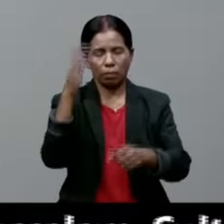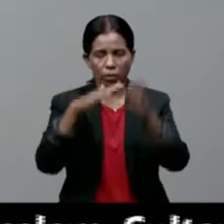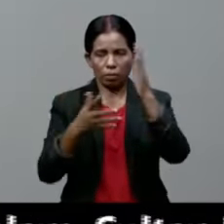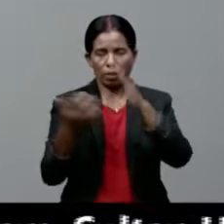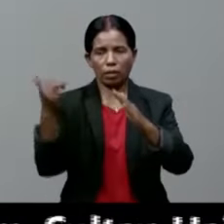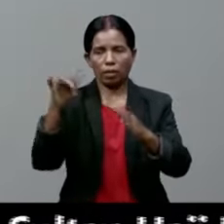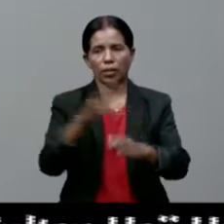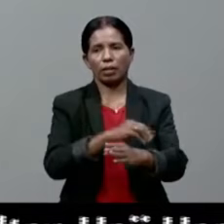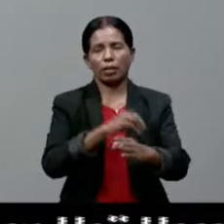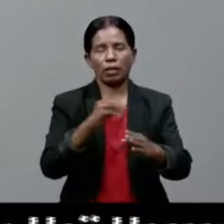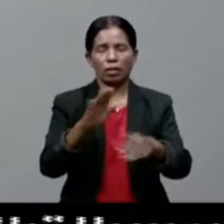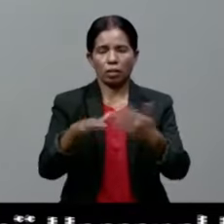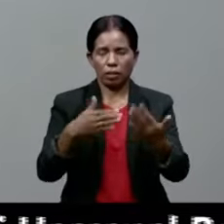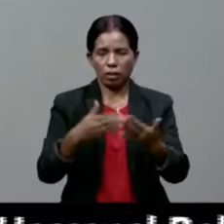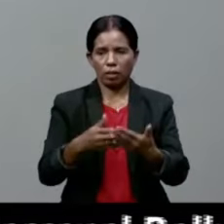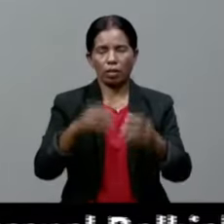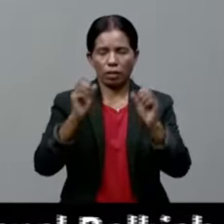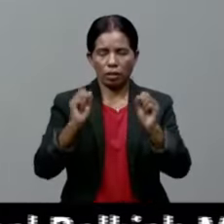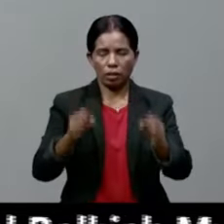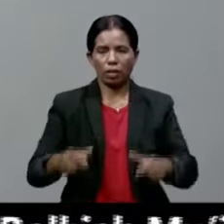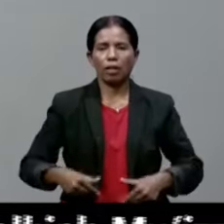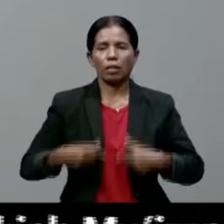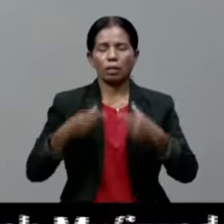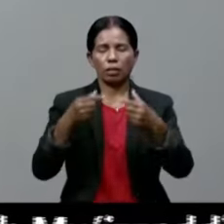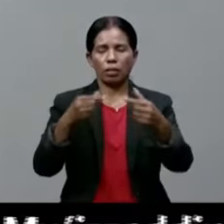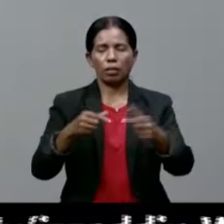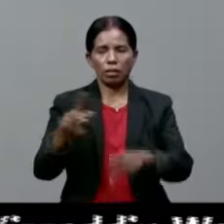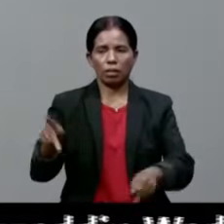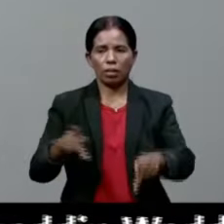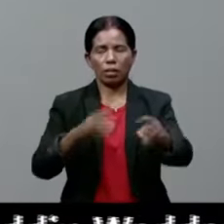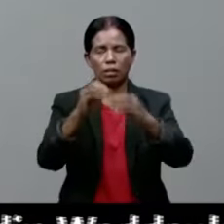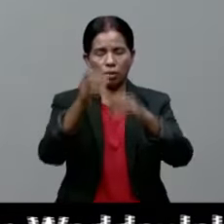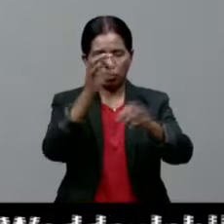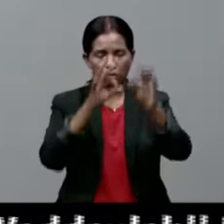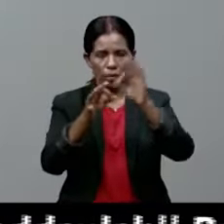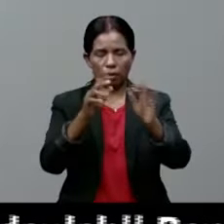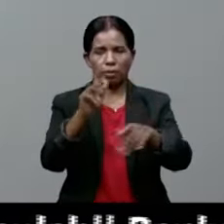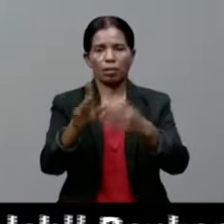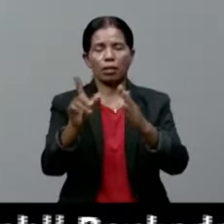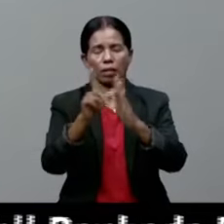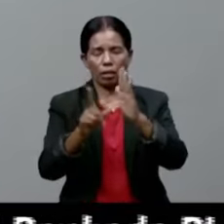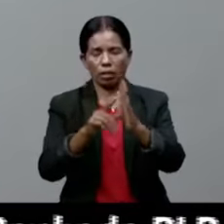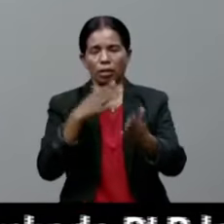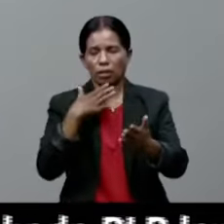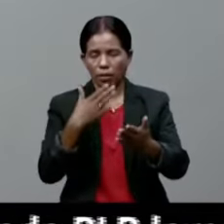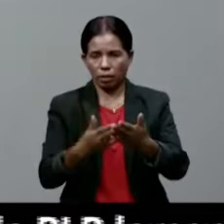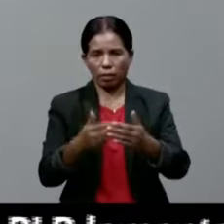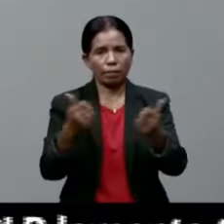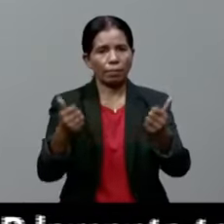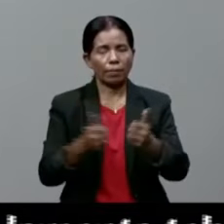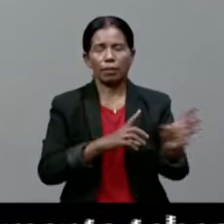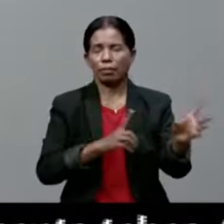Corão entid para público confiança pbl lei suficiente autor de